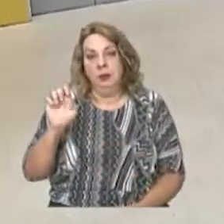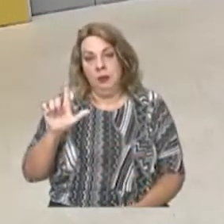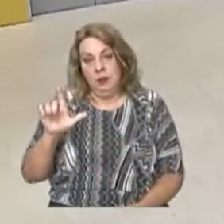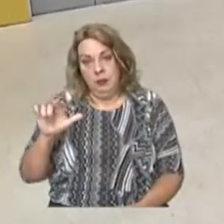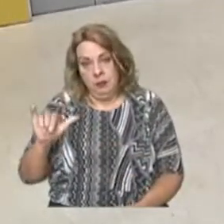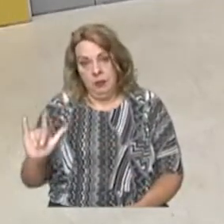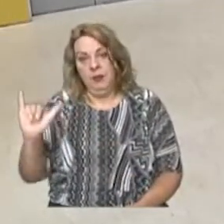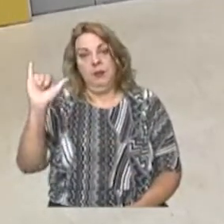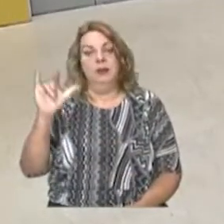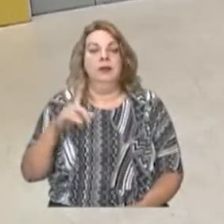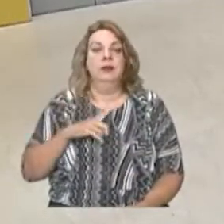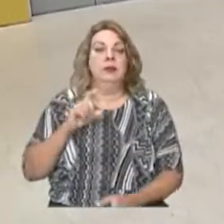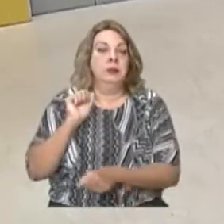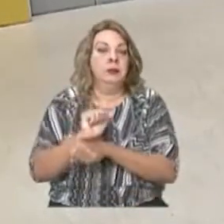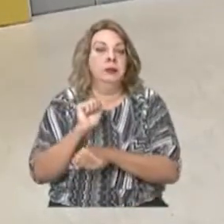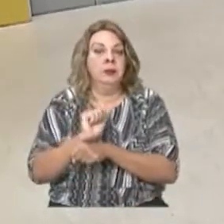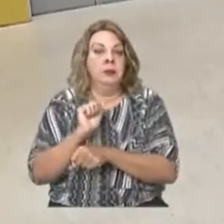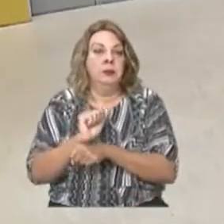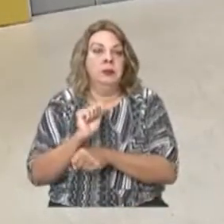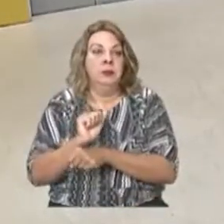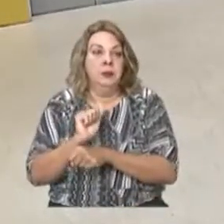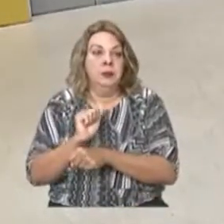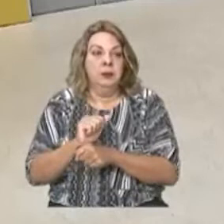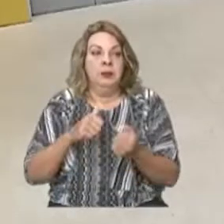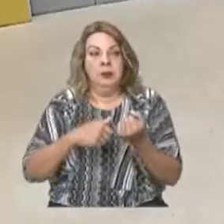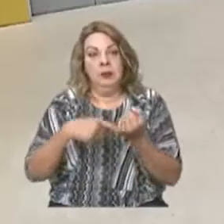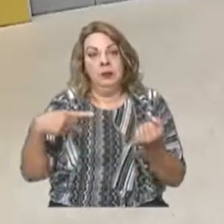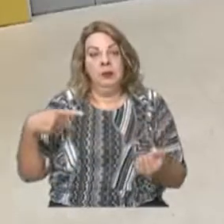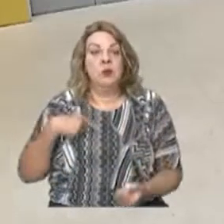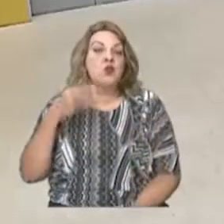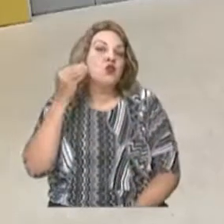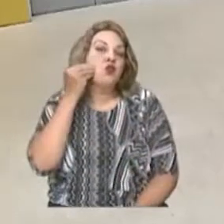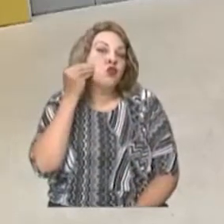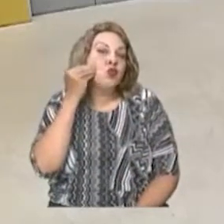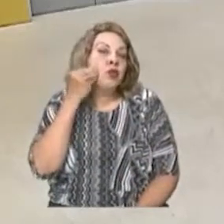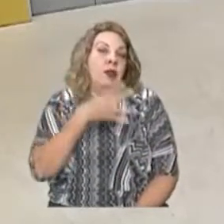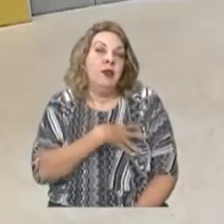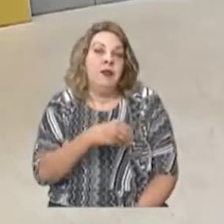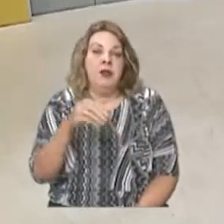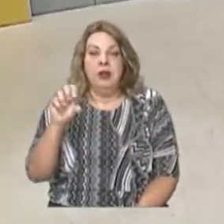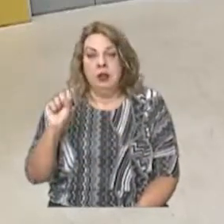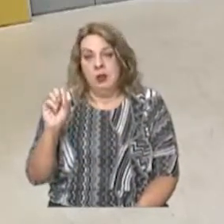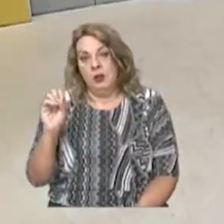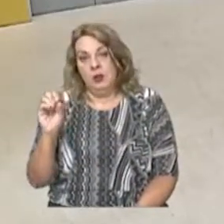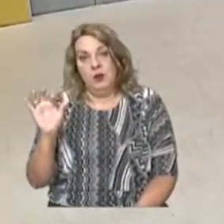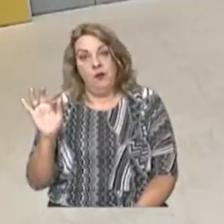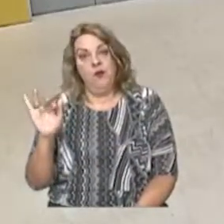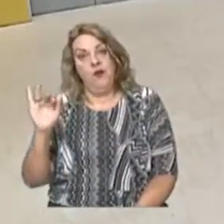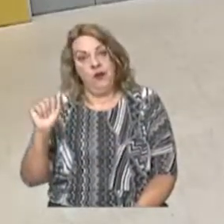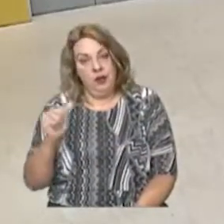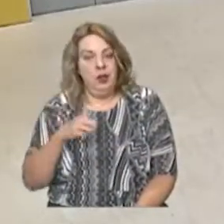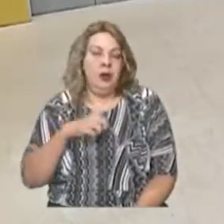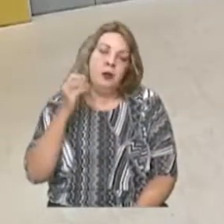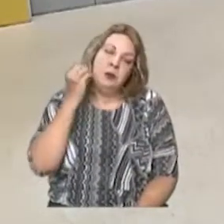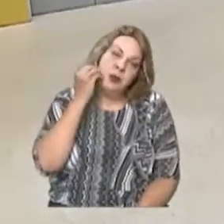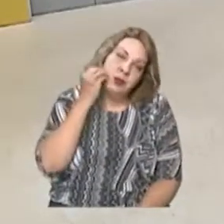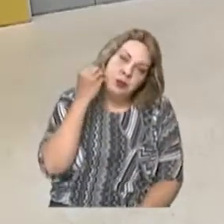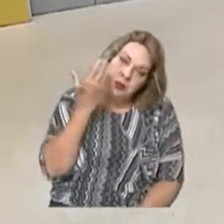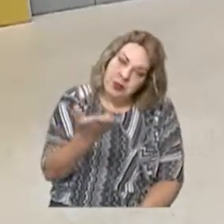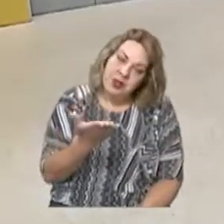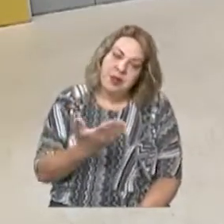perde, olha aí, já estou no aguardo do Caju Cap. Mande um beijo pra minha filha Sofia, com certeza, Kelly. Beijo pra